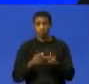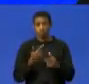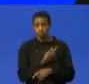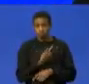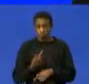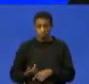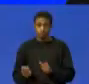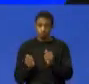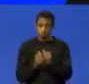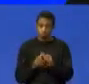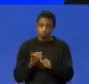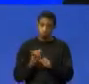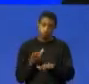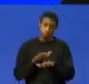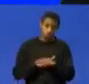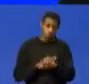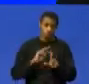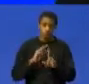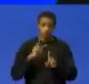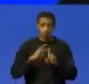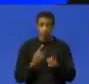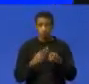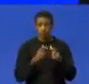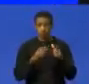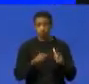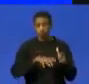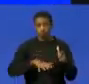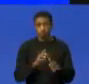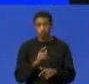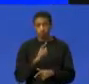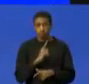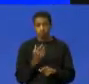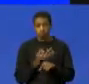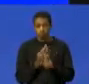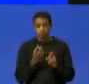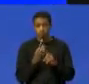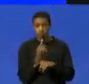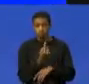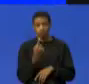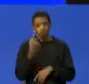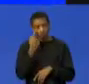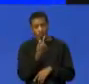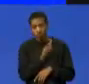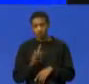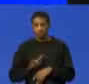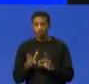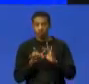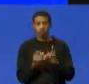uma forma complementar quando essa região não puder ser autossuficiente. Vamos à